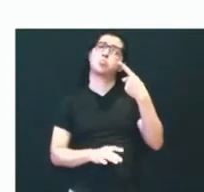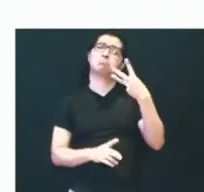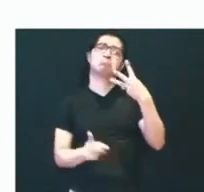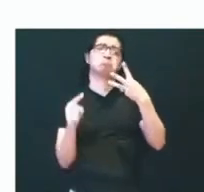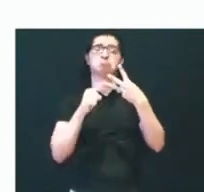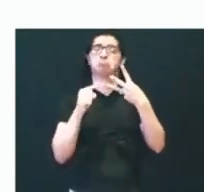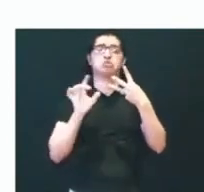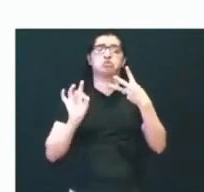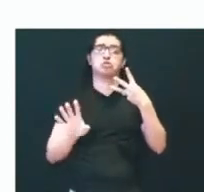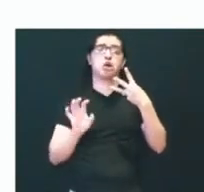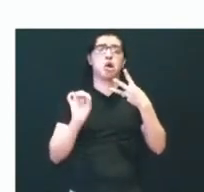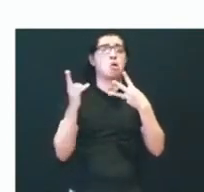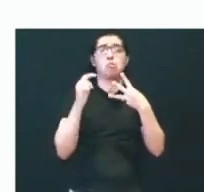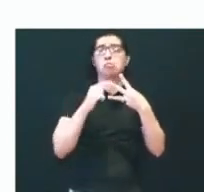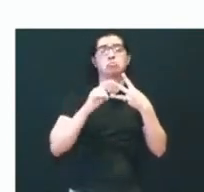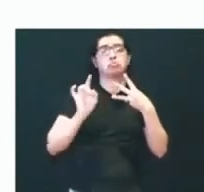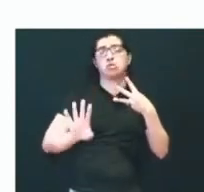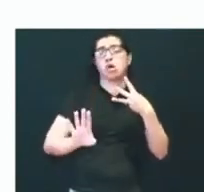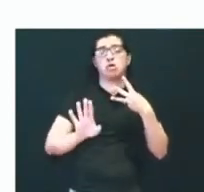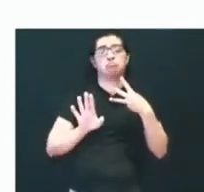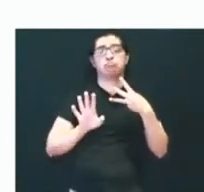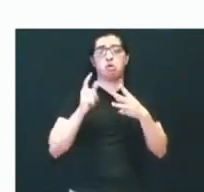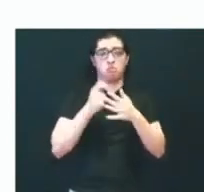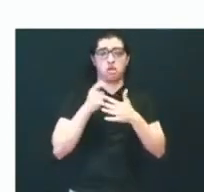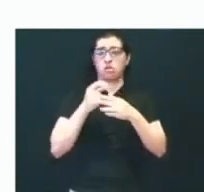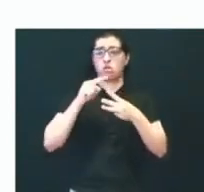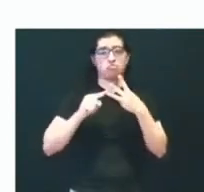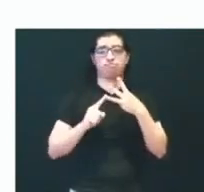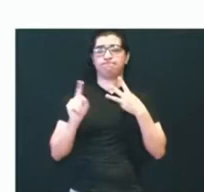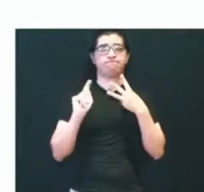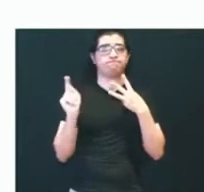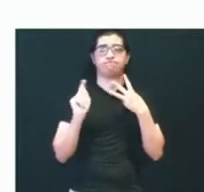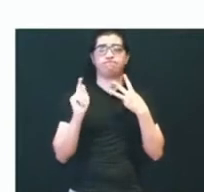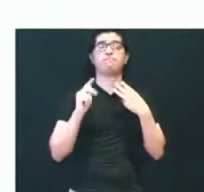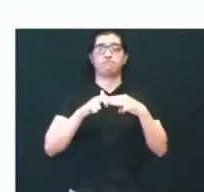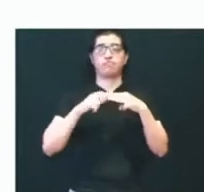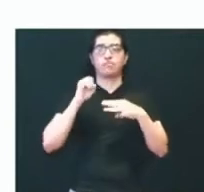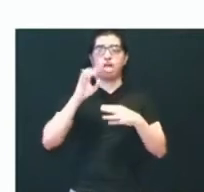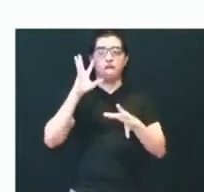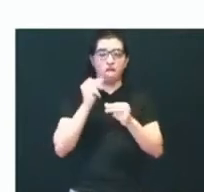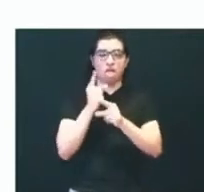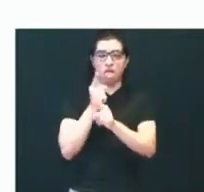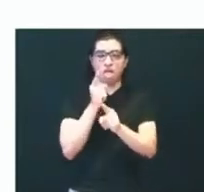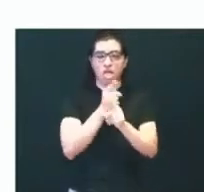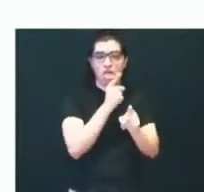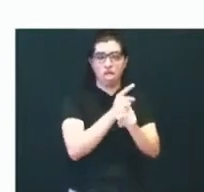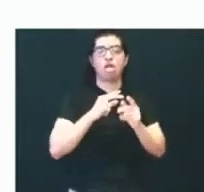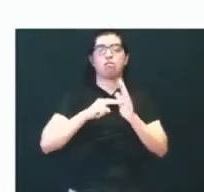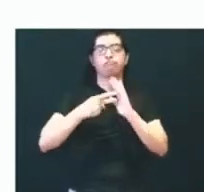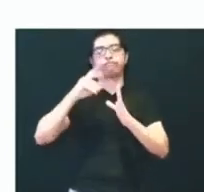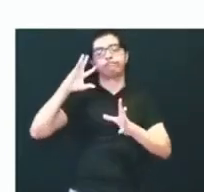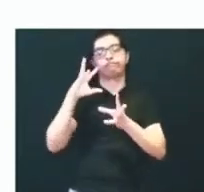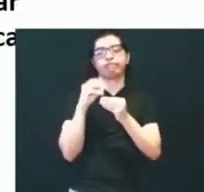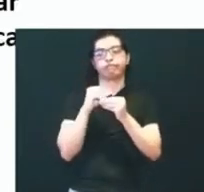outra. Quanto mais ele tiver desses sintomas, provavelmente mais grave está sendo aquele quadro